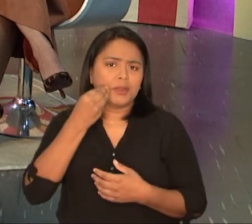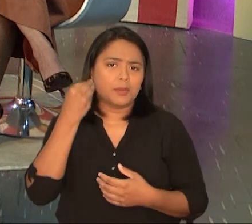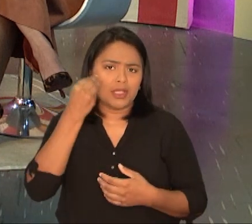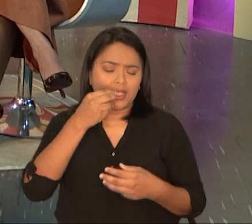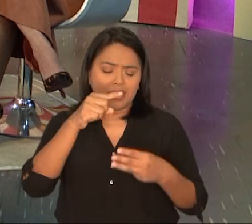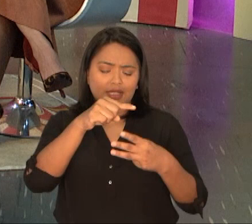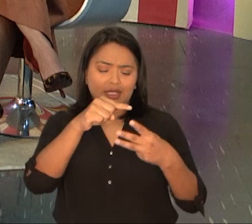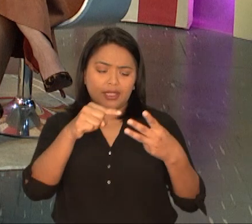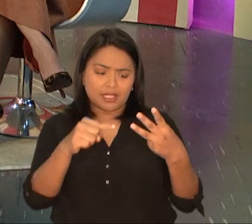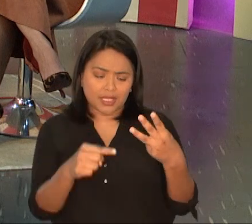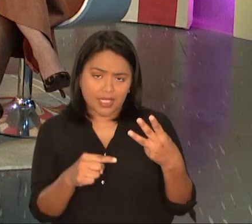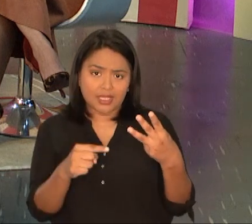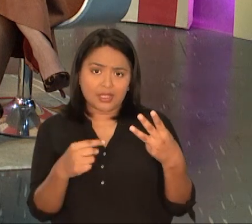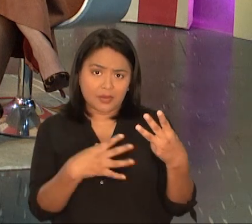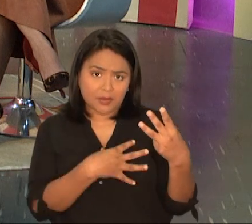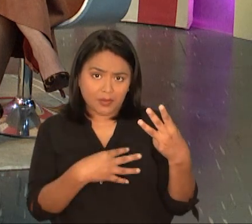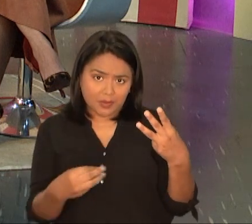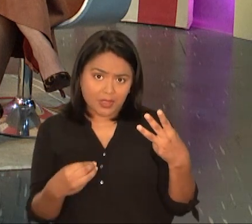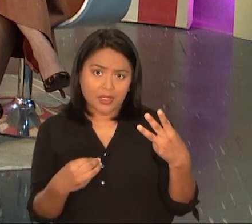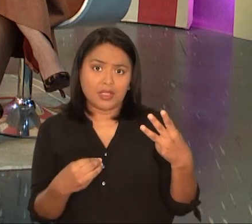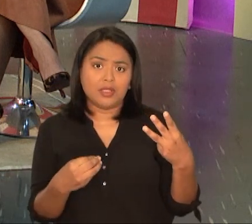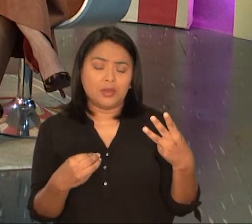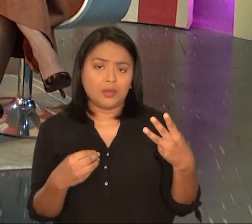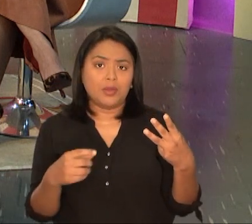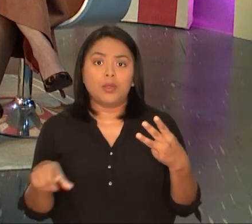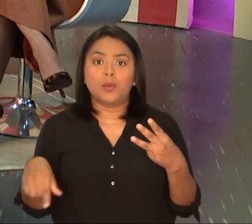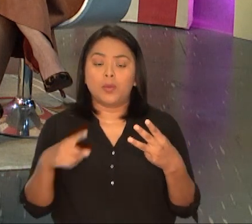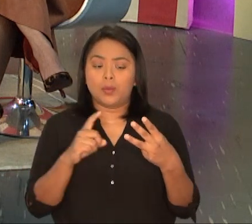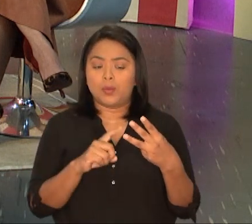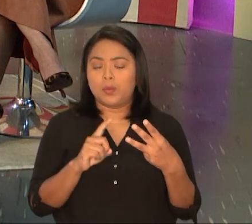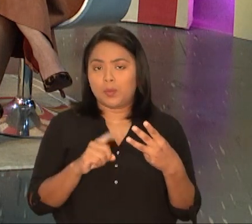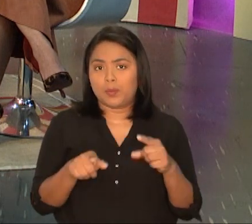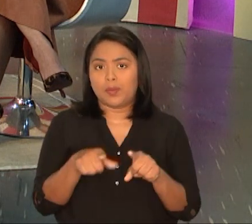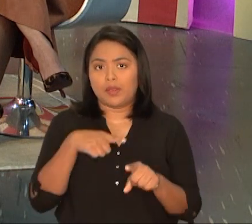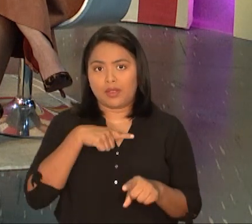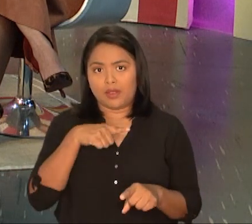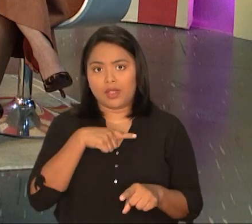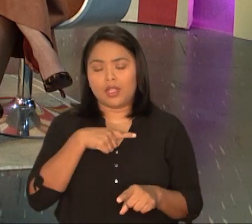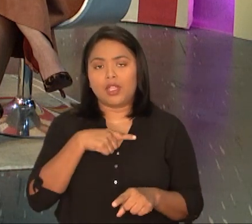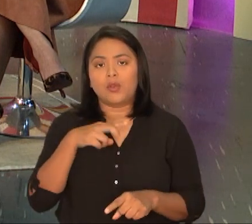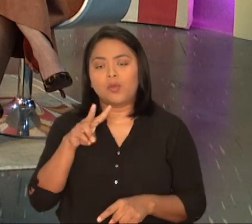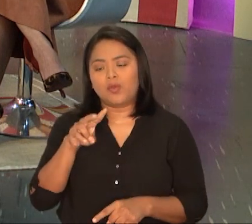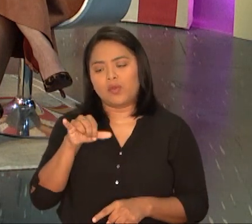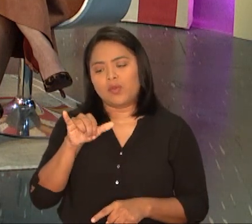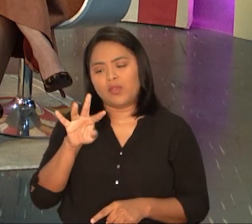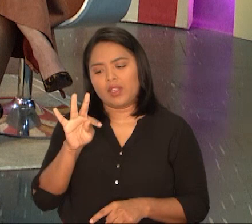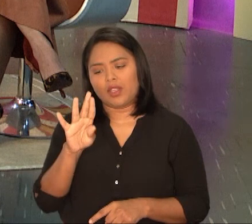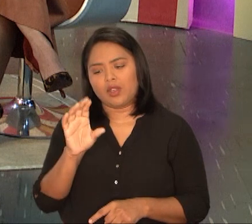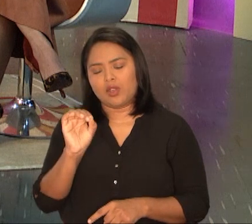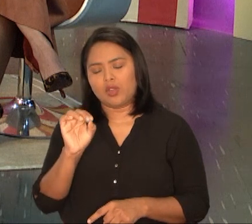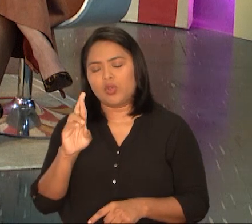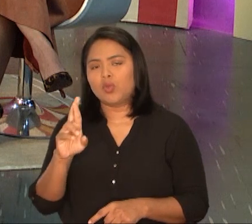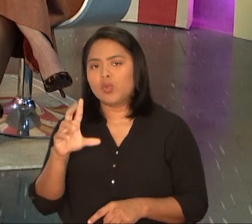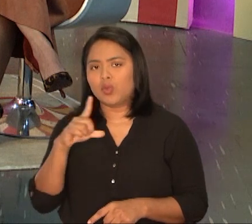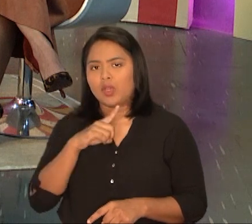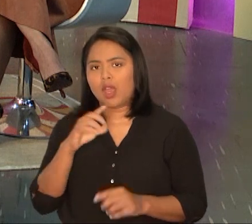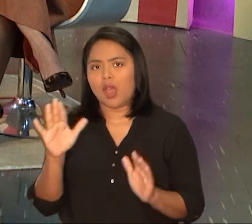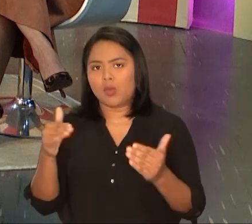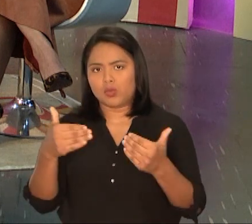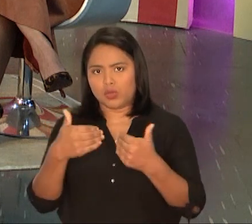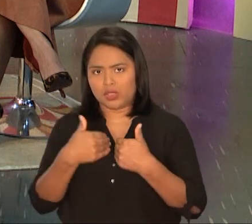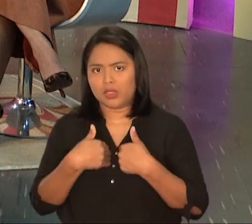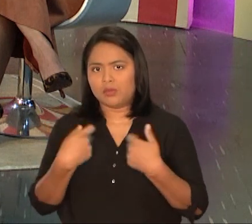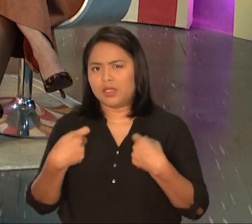três rapazes, entre eles o Vito, que tem o transtorno do espectro autista, e inspira um pouco mais de cuidado e